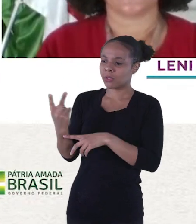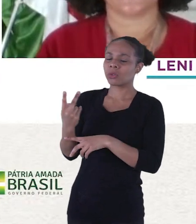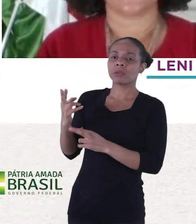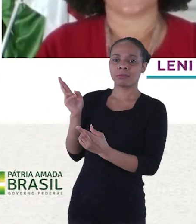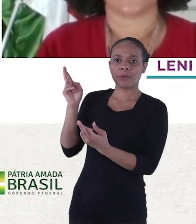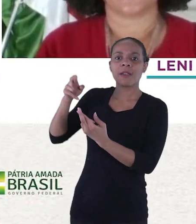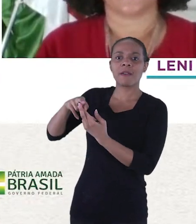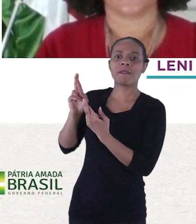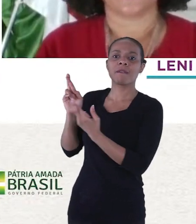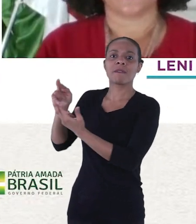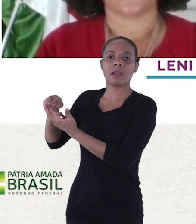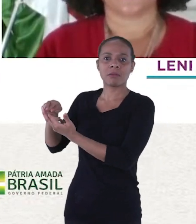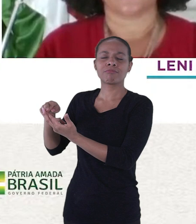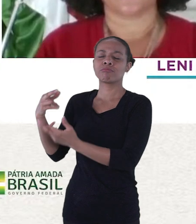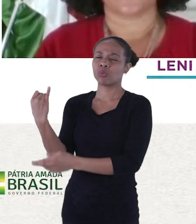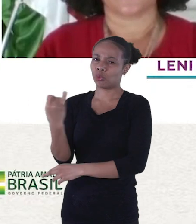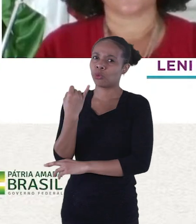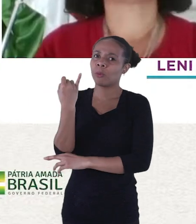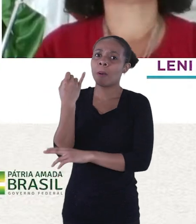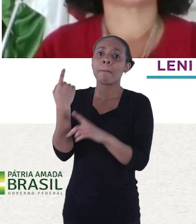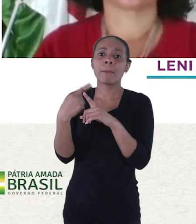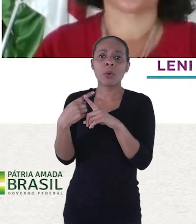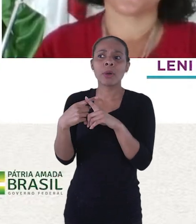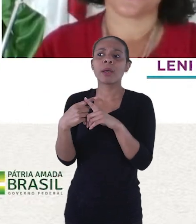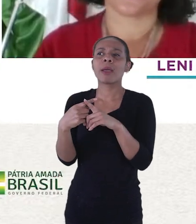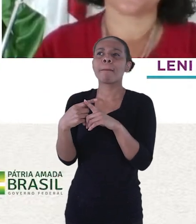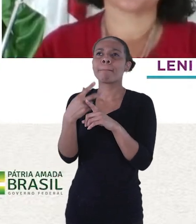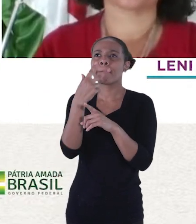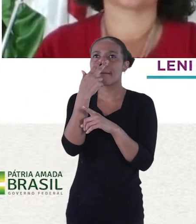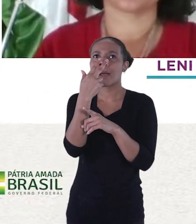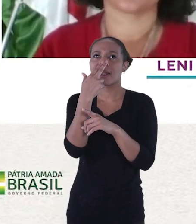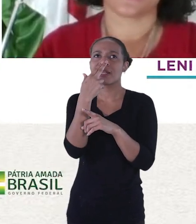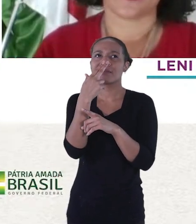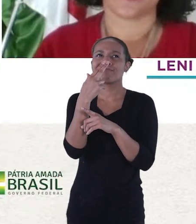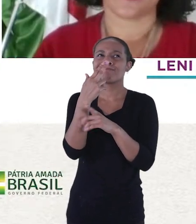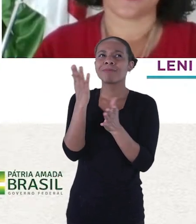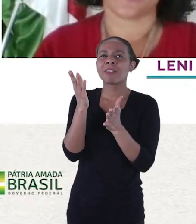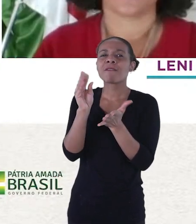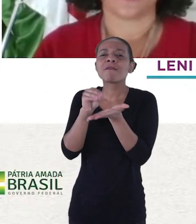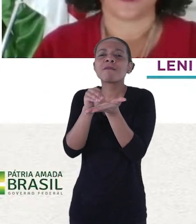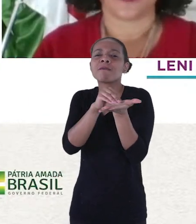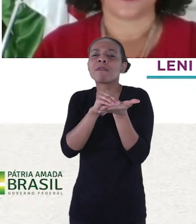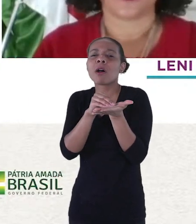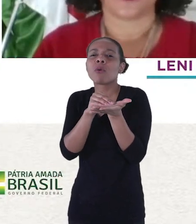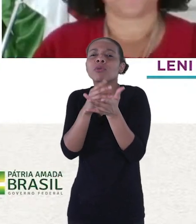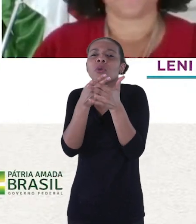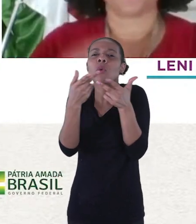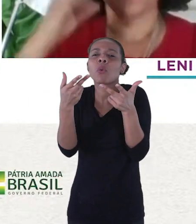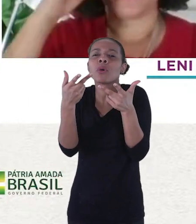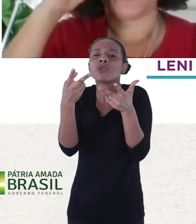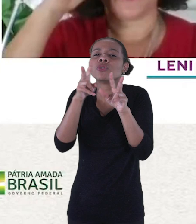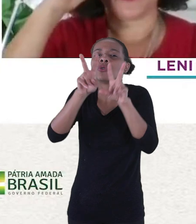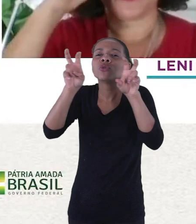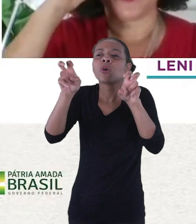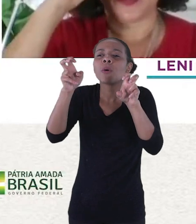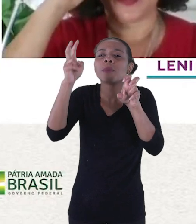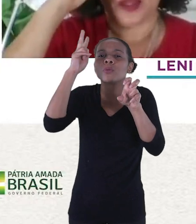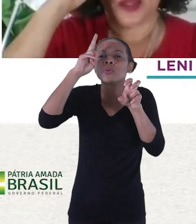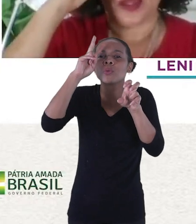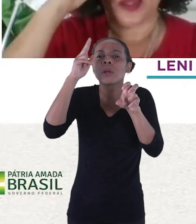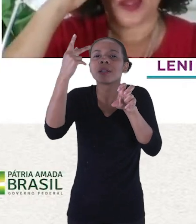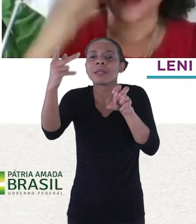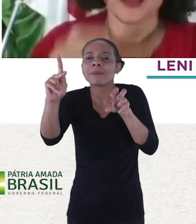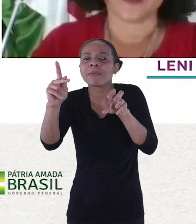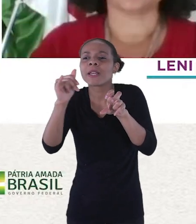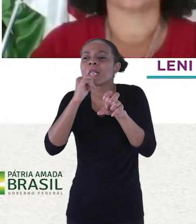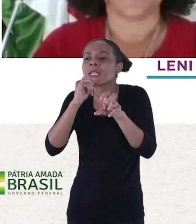importante, porque muitas lacunas sobre a Carolina ainda estão em aberto. Por exemplo, qual é o ano da morte da